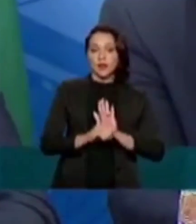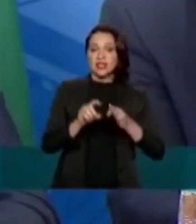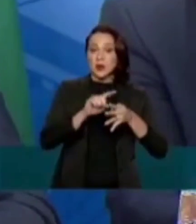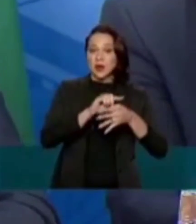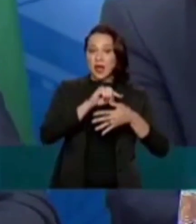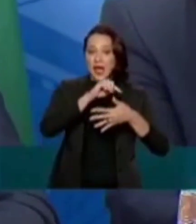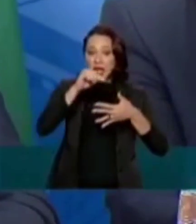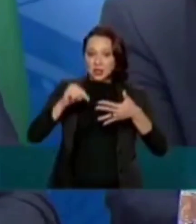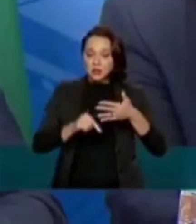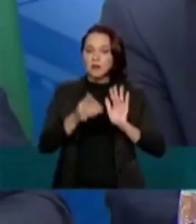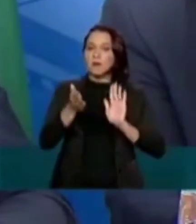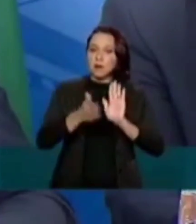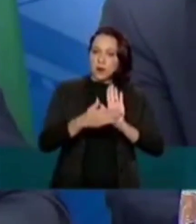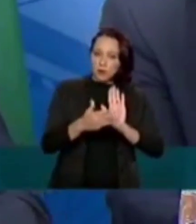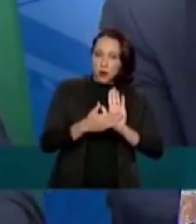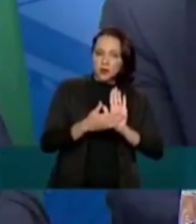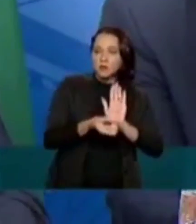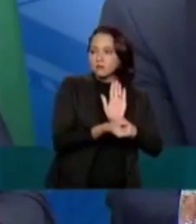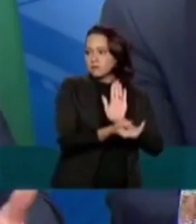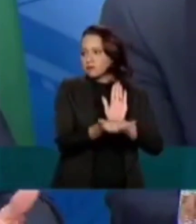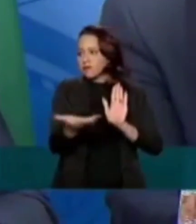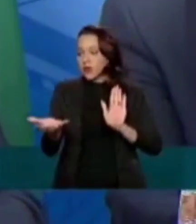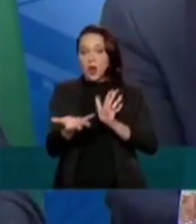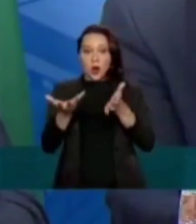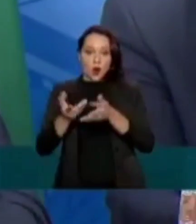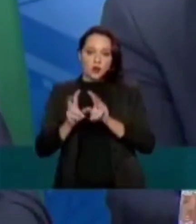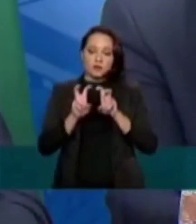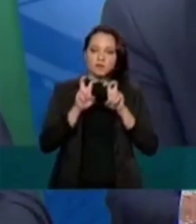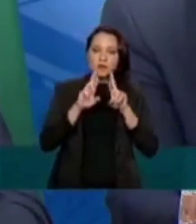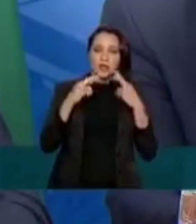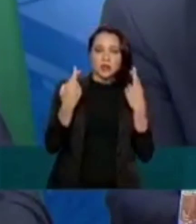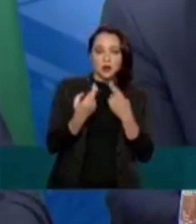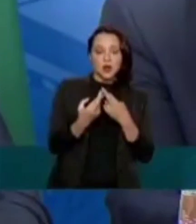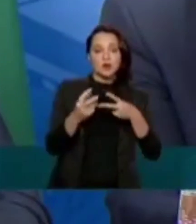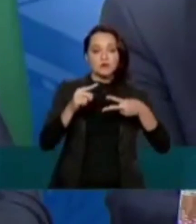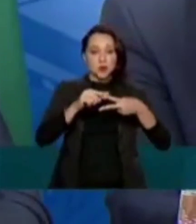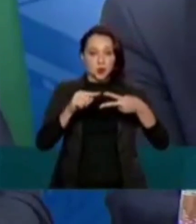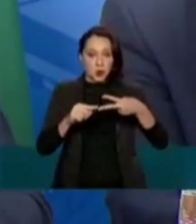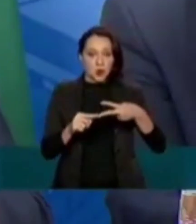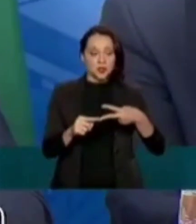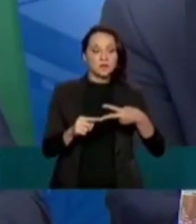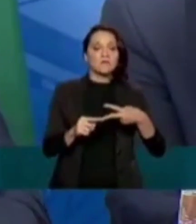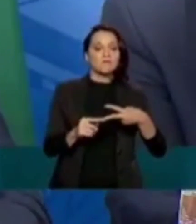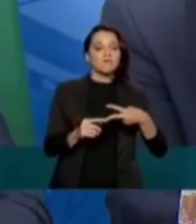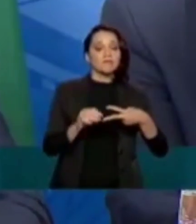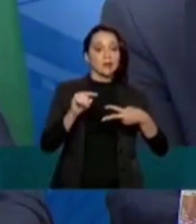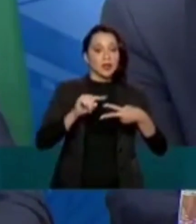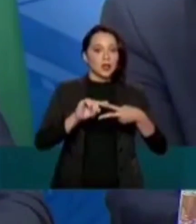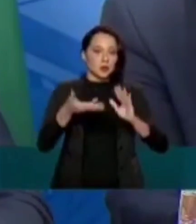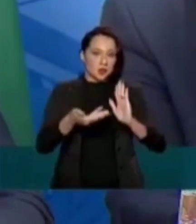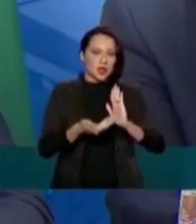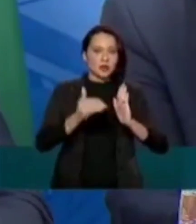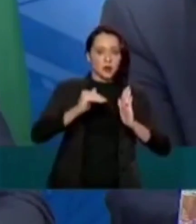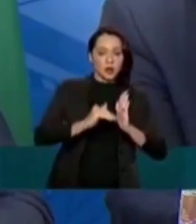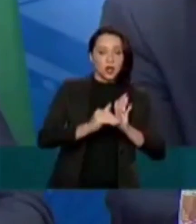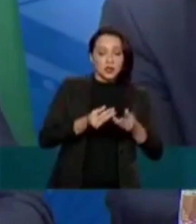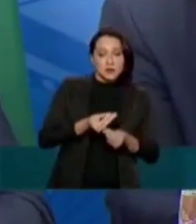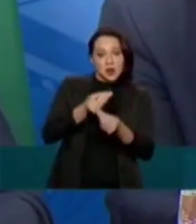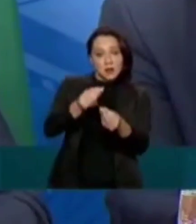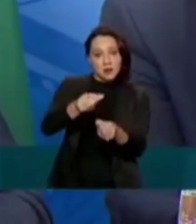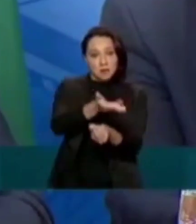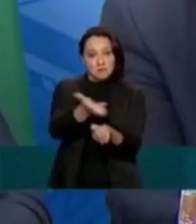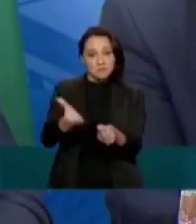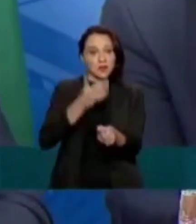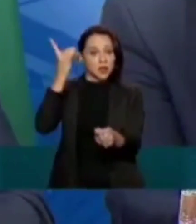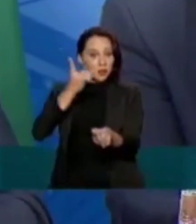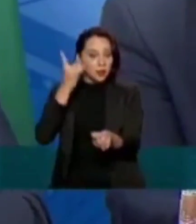propostas que foram colocadas à mesa hoje para os dois presidentes das casas, eles levarão para os senhores deputados